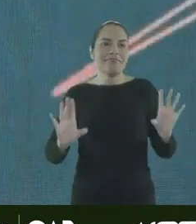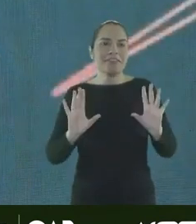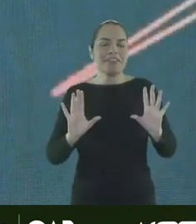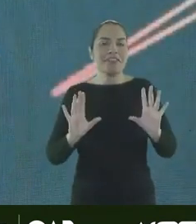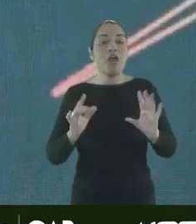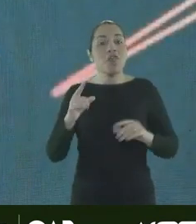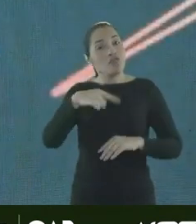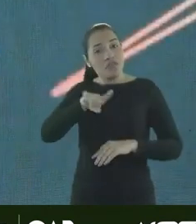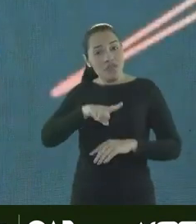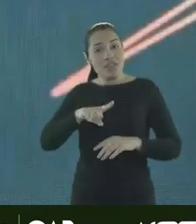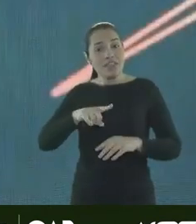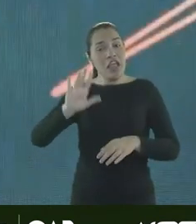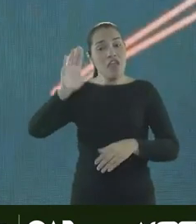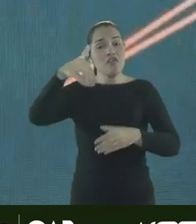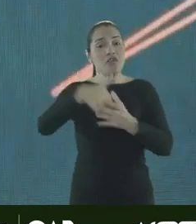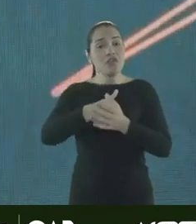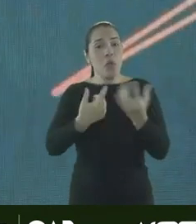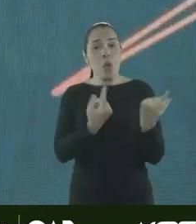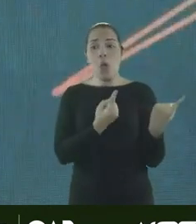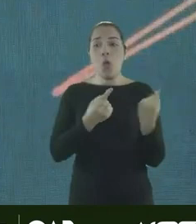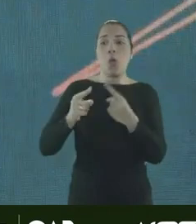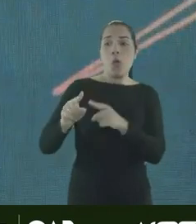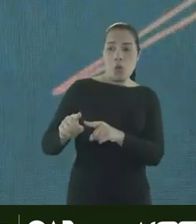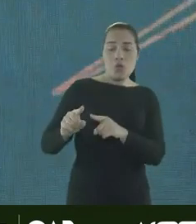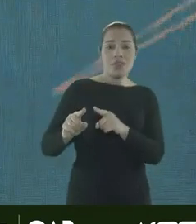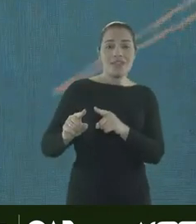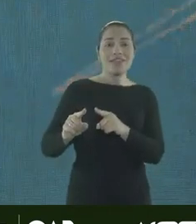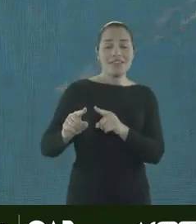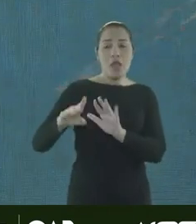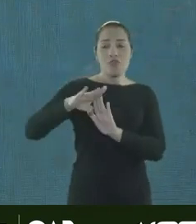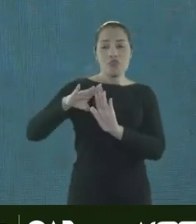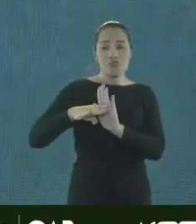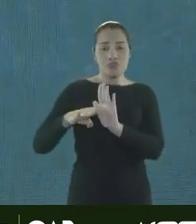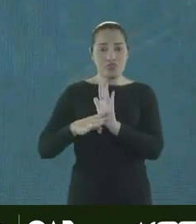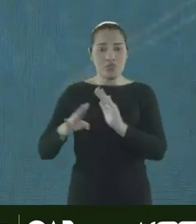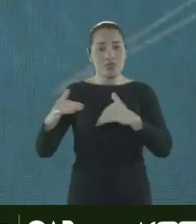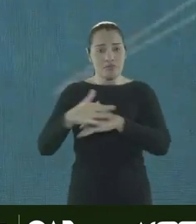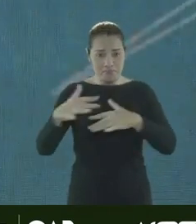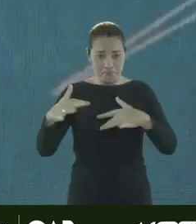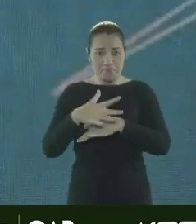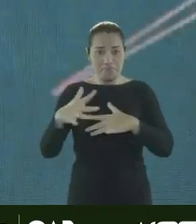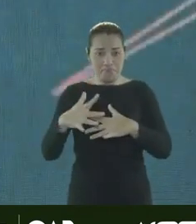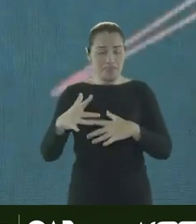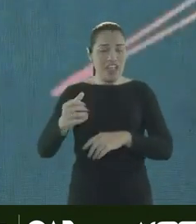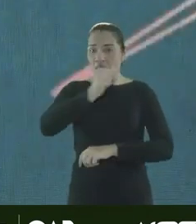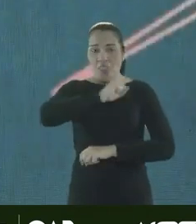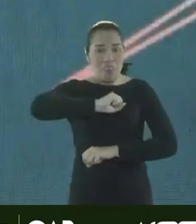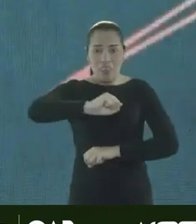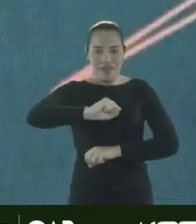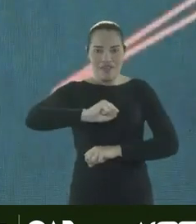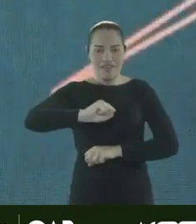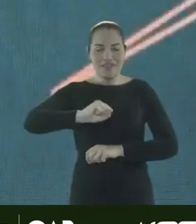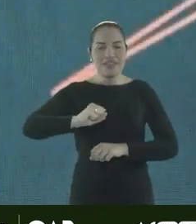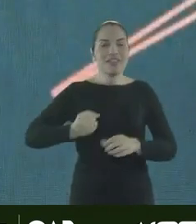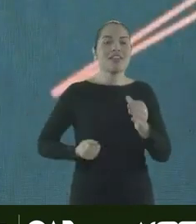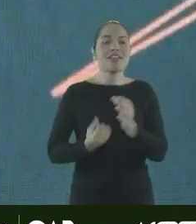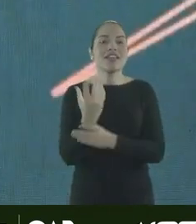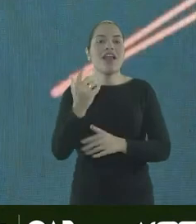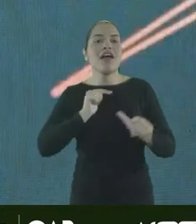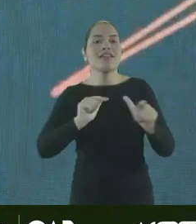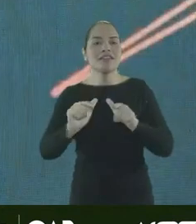diretor de Natal não pode defender a geração de emprego agora esse mesmo cuidado com dinheiro